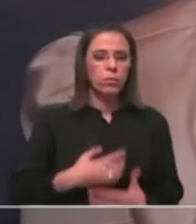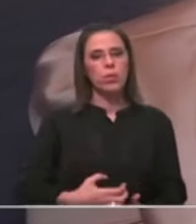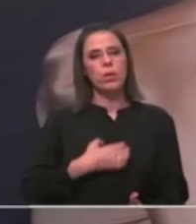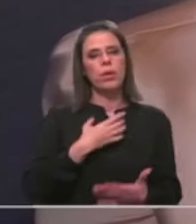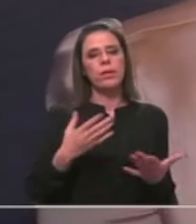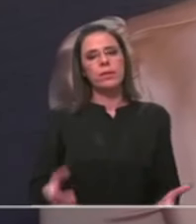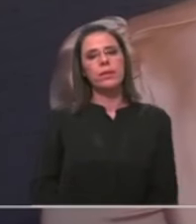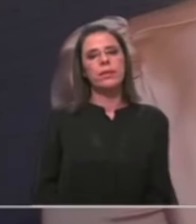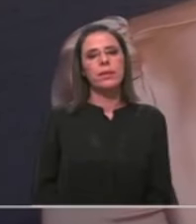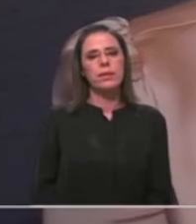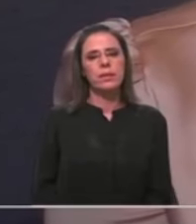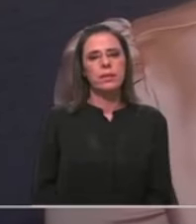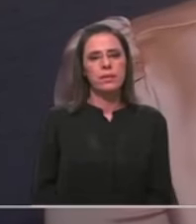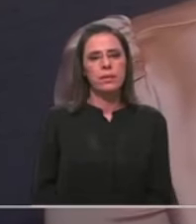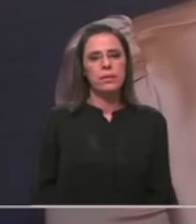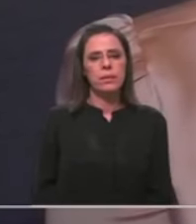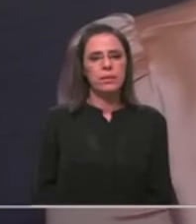sinto.